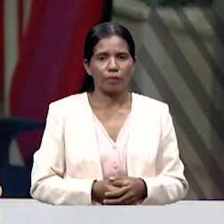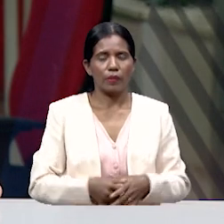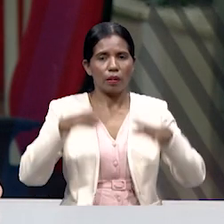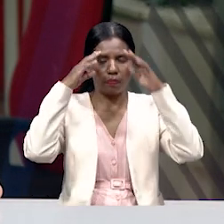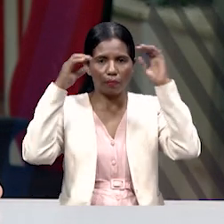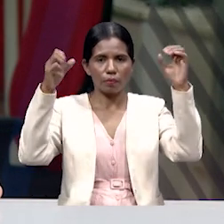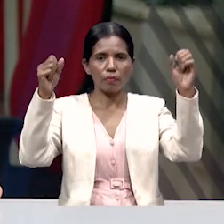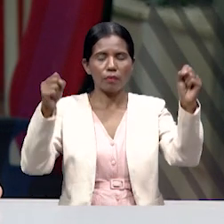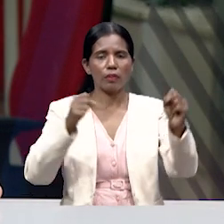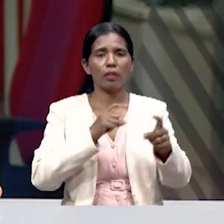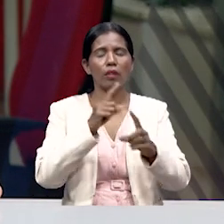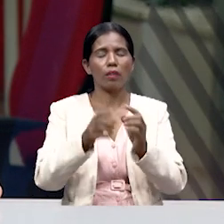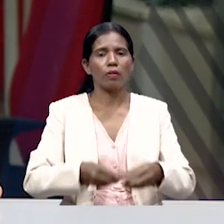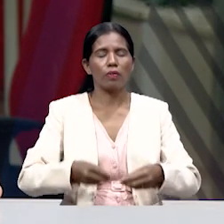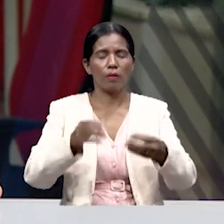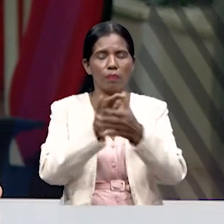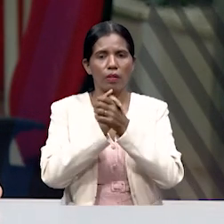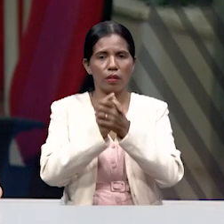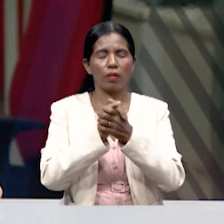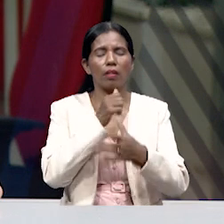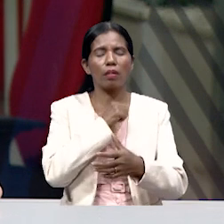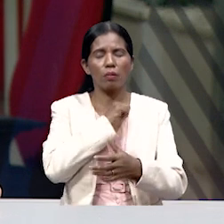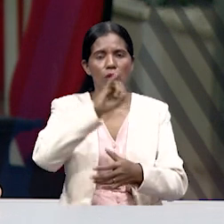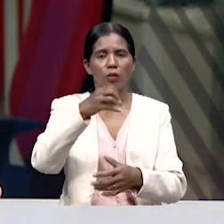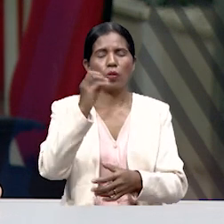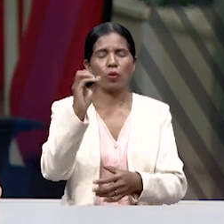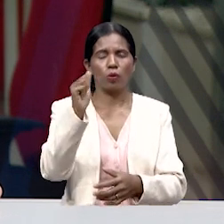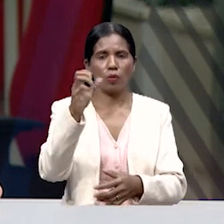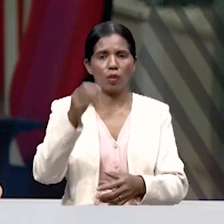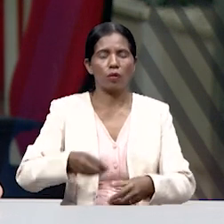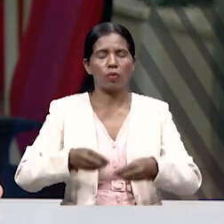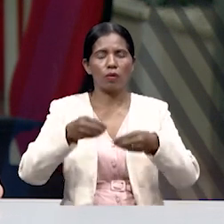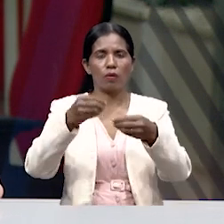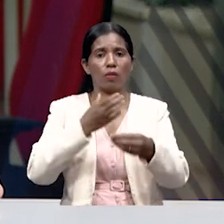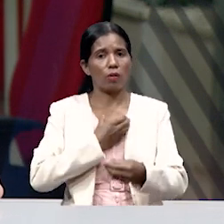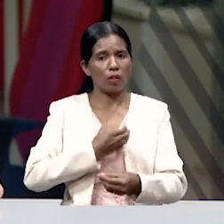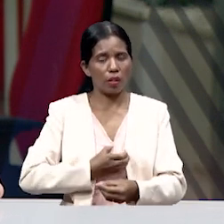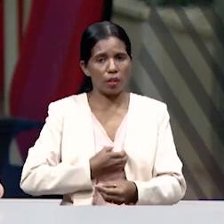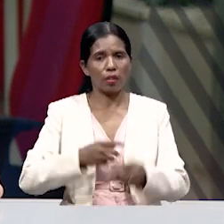Presidente Republika condecora Padre João Filgueiras ho grau kolar Orden Timor-Leste.